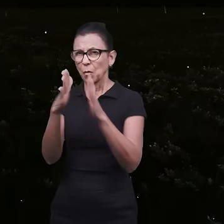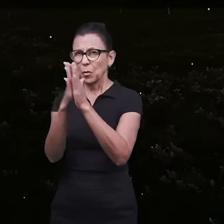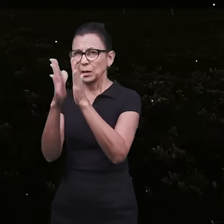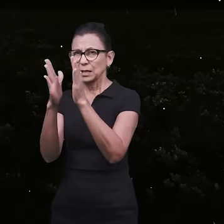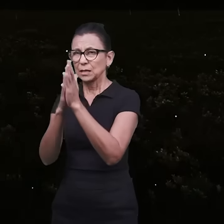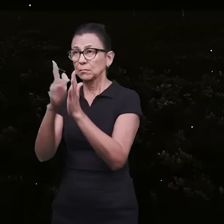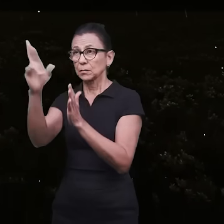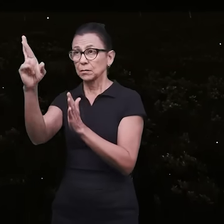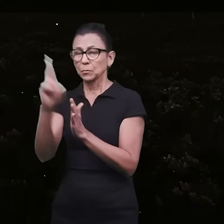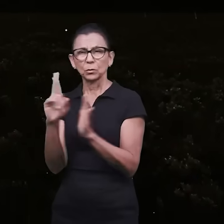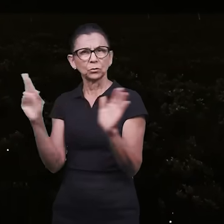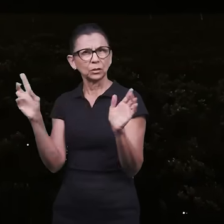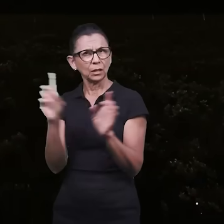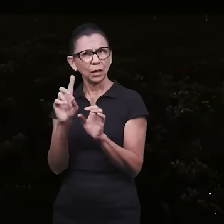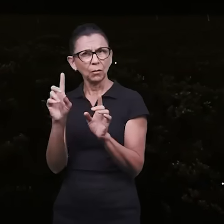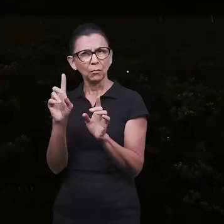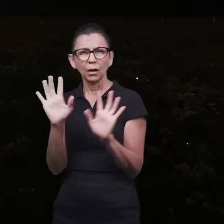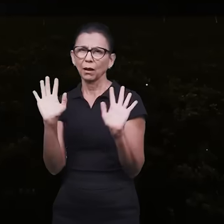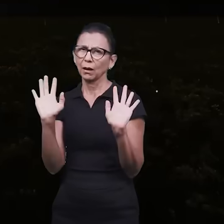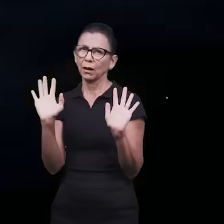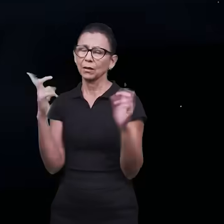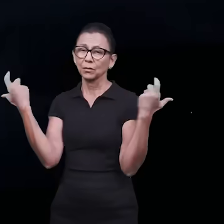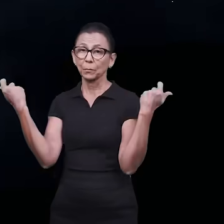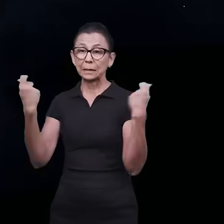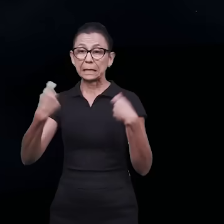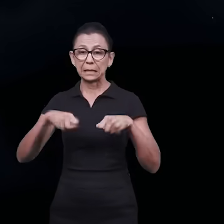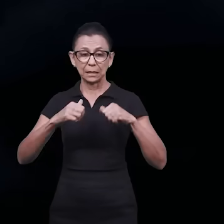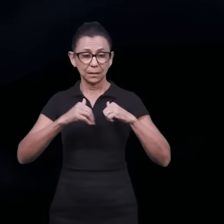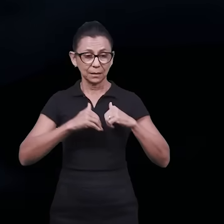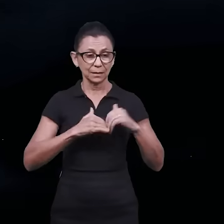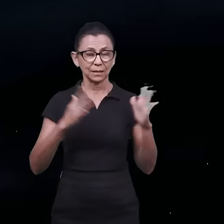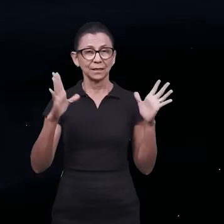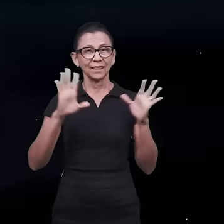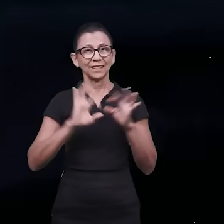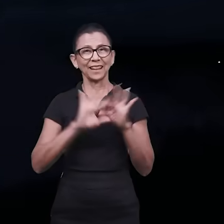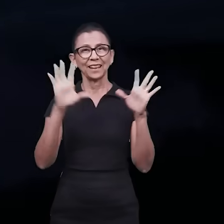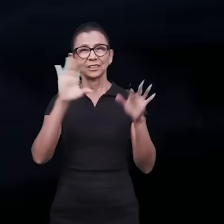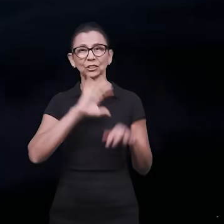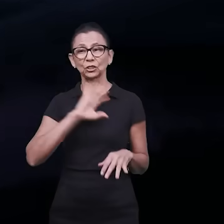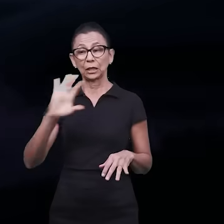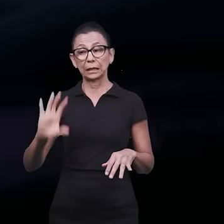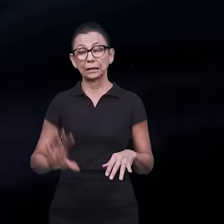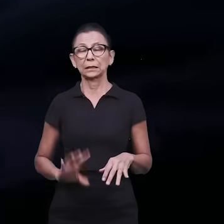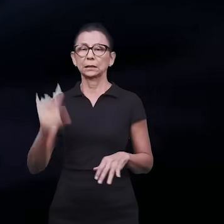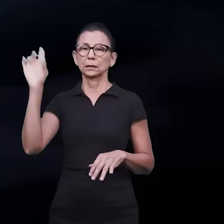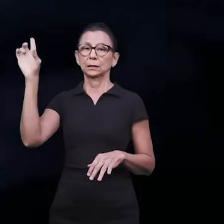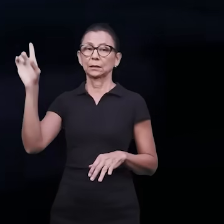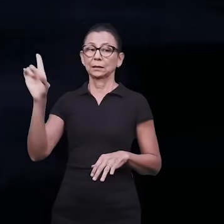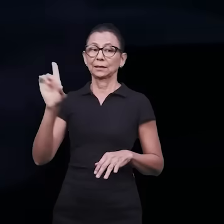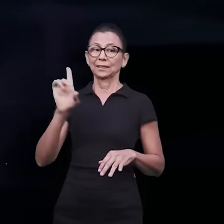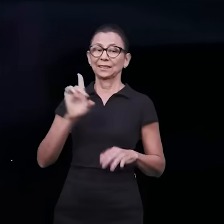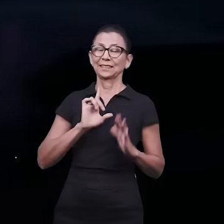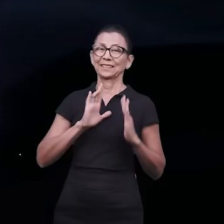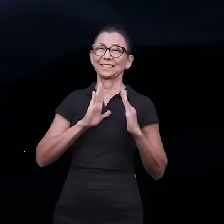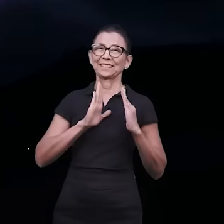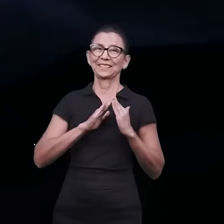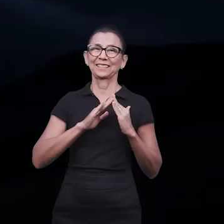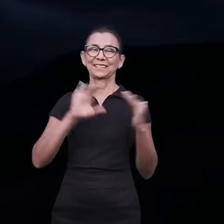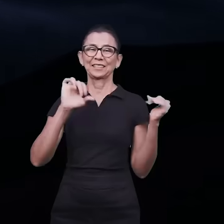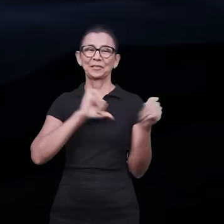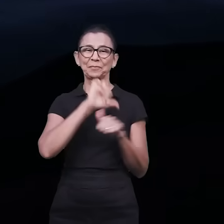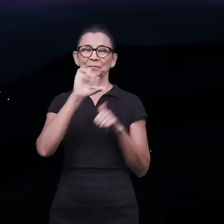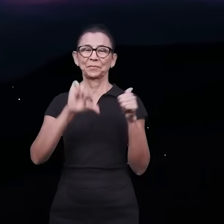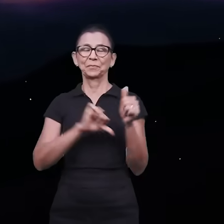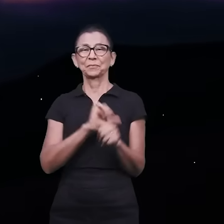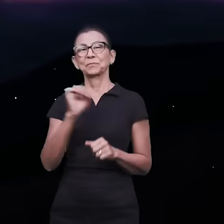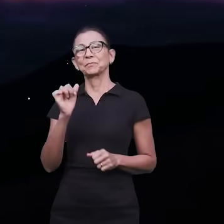preces com favor. Abre o coração e deixa Cristo entrar e o sol